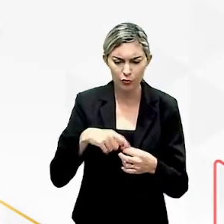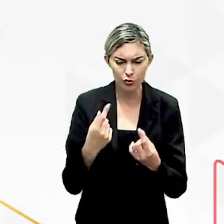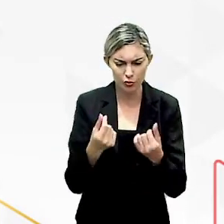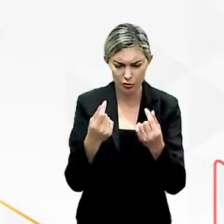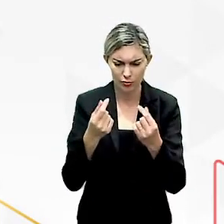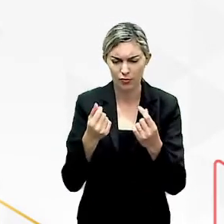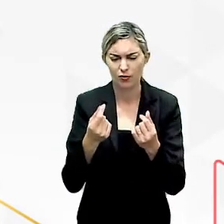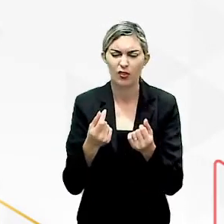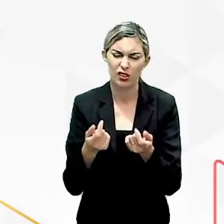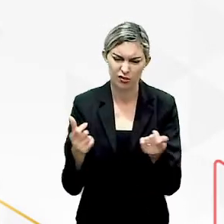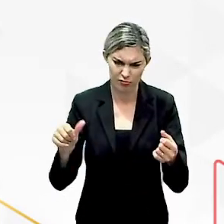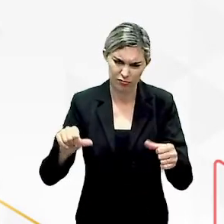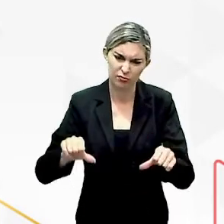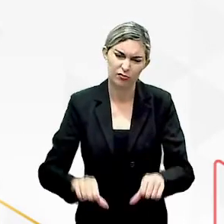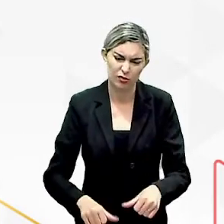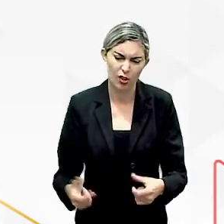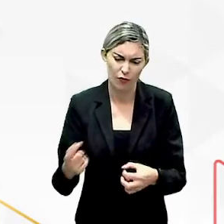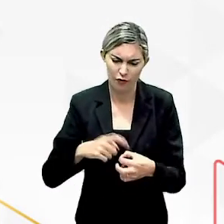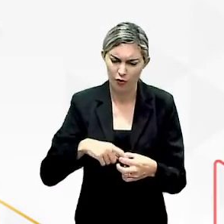que estavam bem